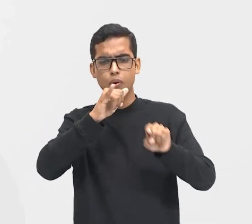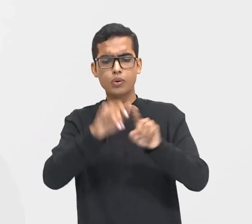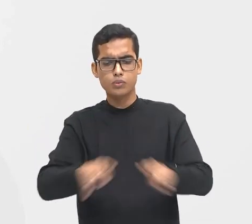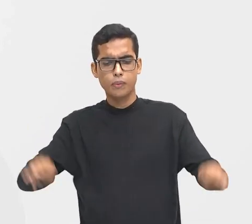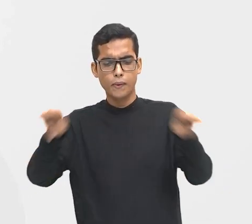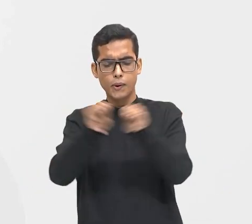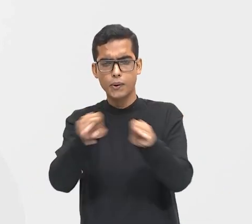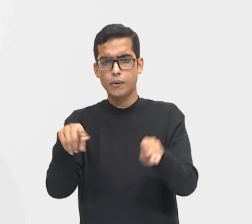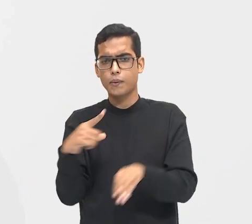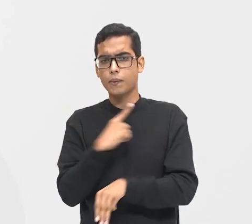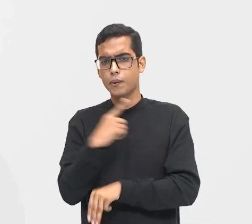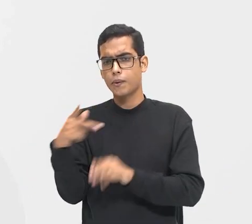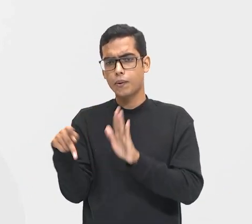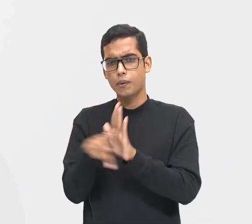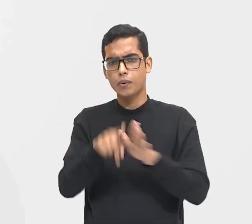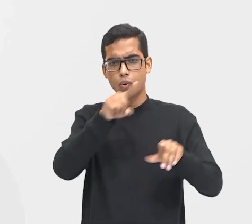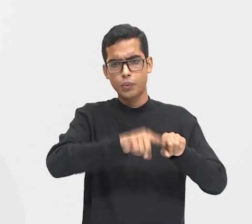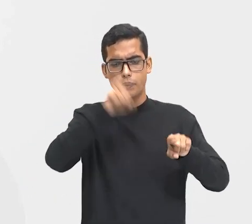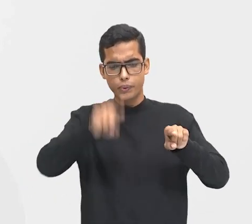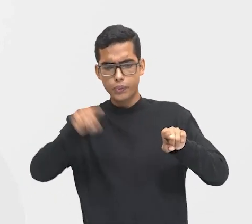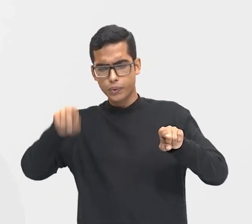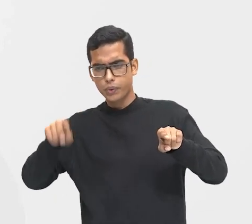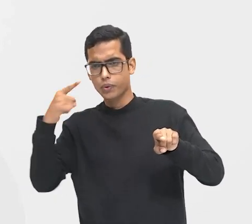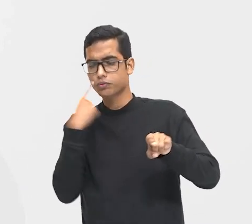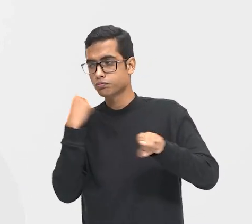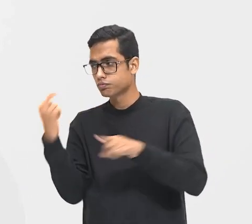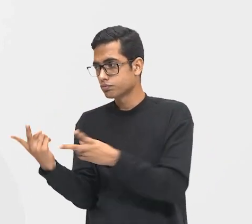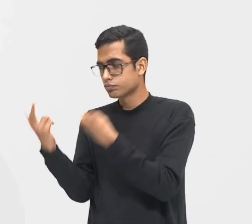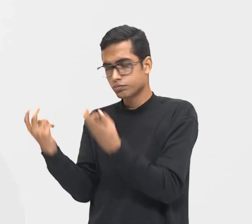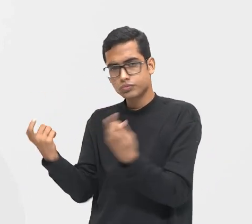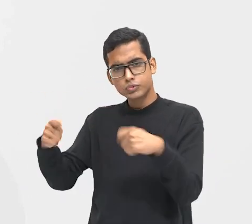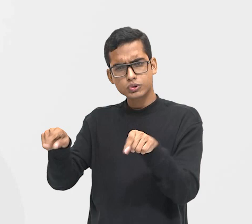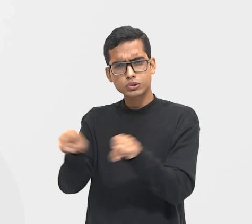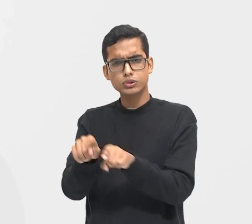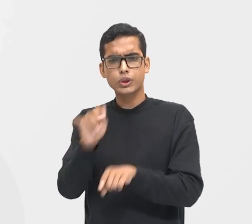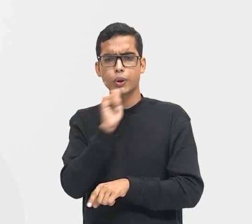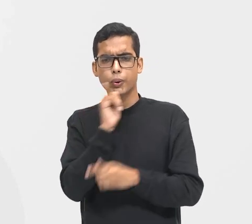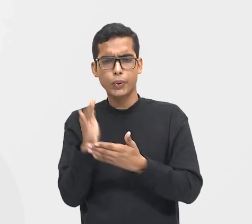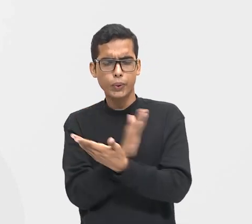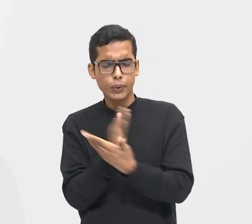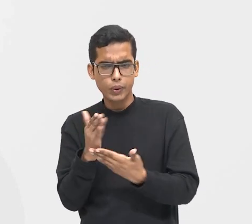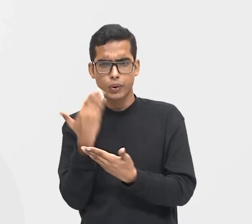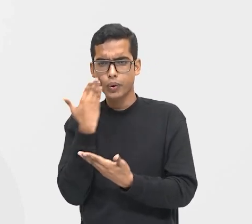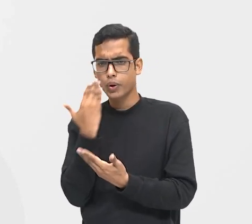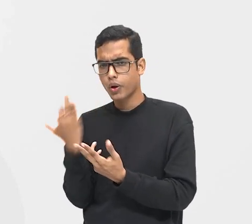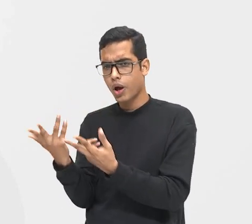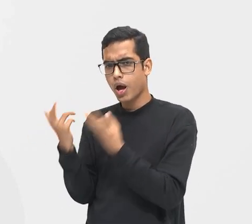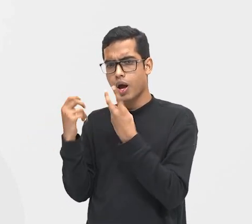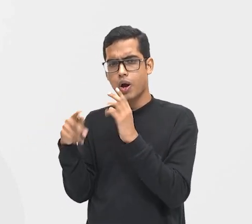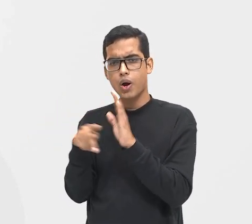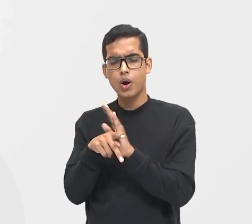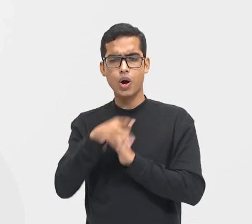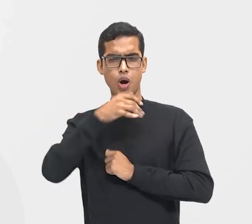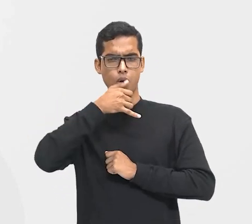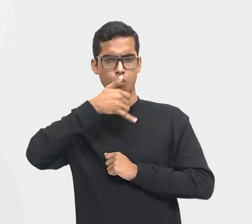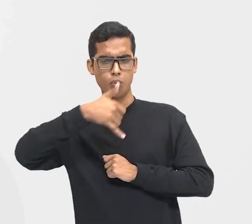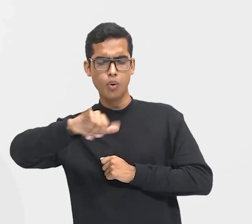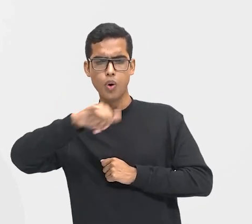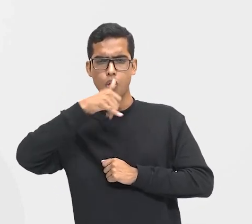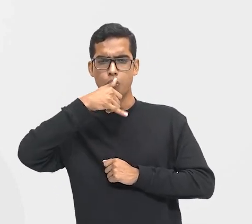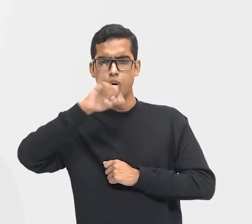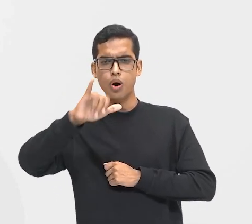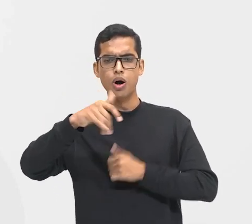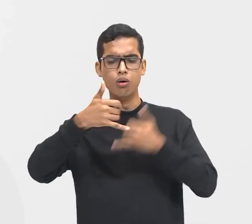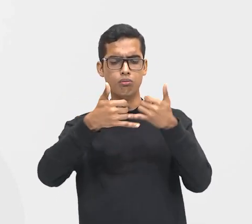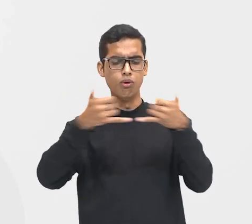temos a frequência, né, como a gente pode observar. E aí nós temos exemplos, né, como as linhas de energia,